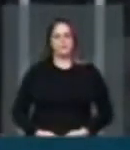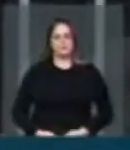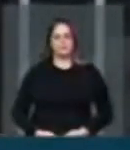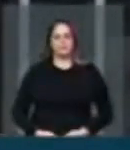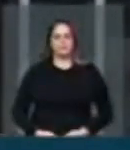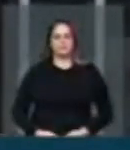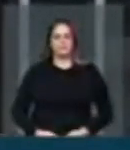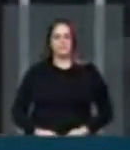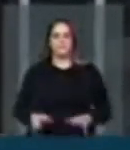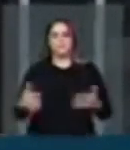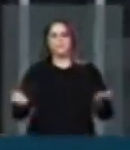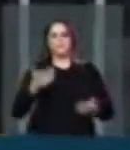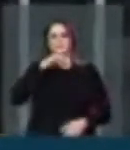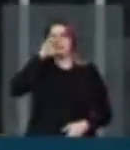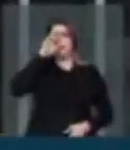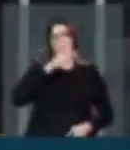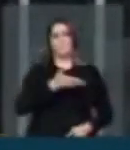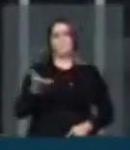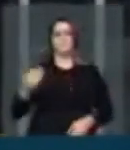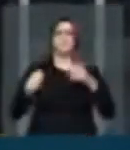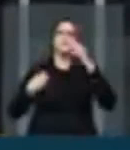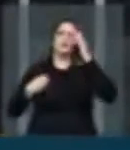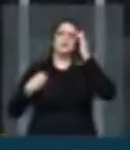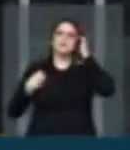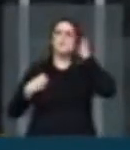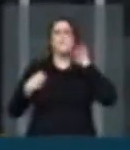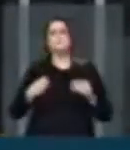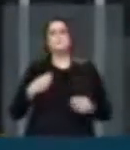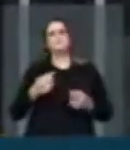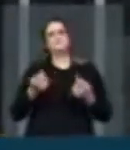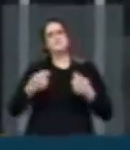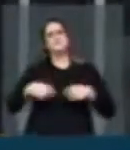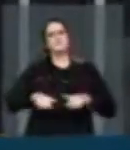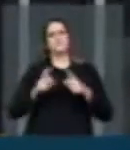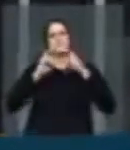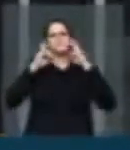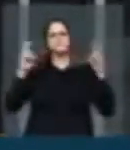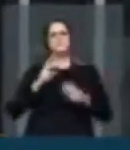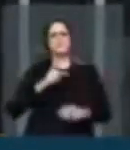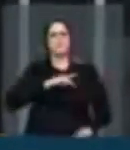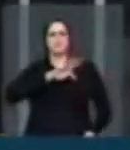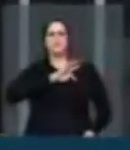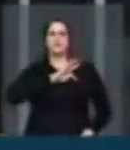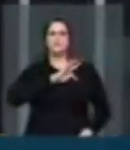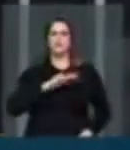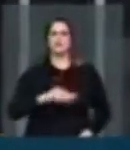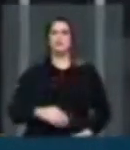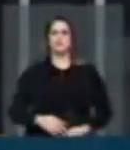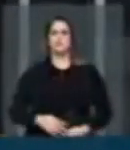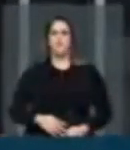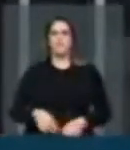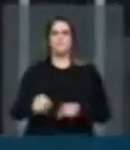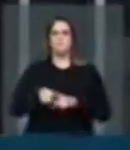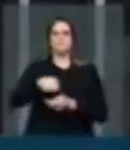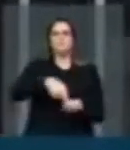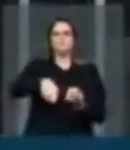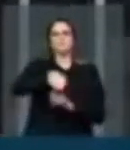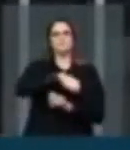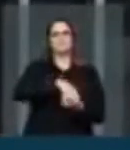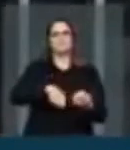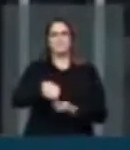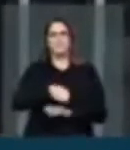aspas. Então, senhoras e senhores, não há motivo para essa gritaria do PT e de sua massa de manobra. Os próprios